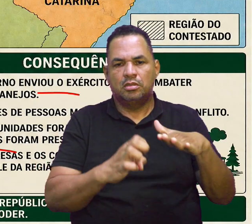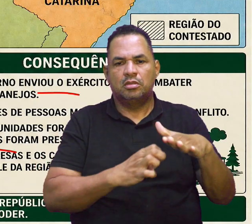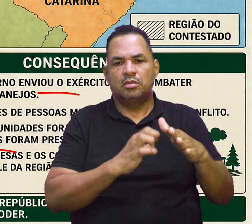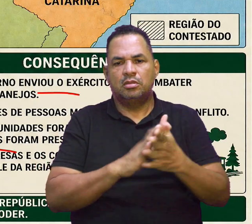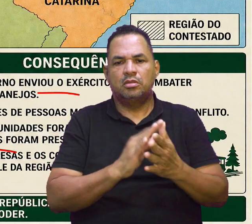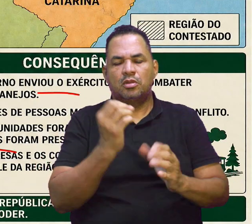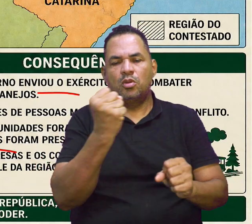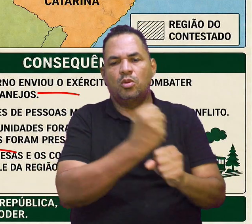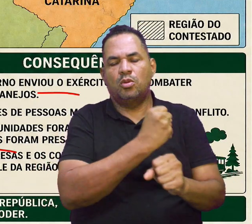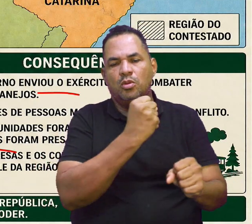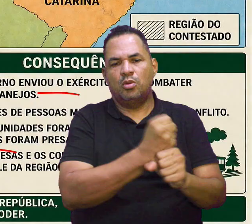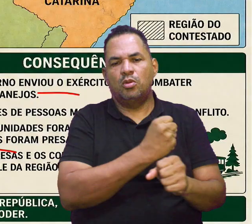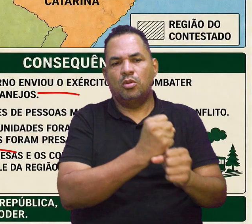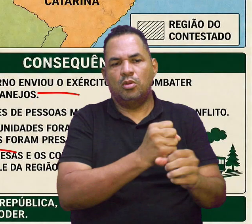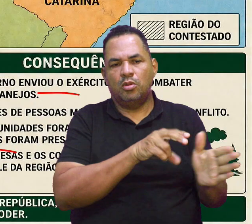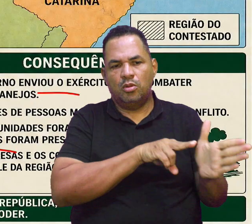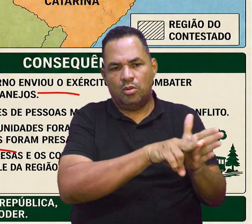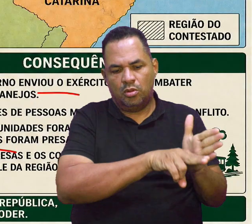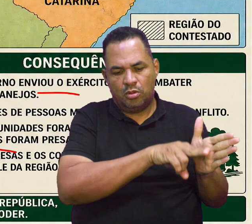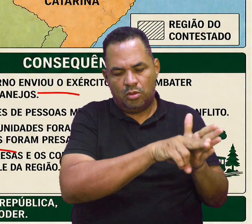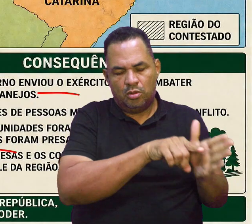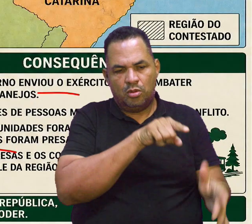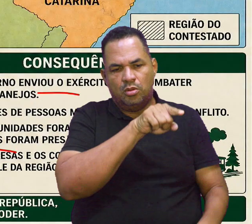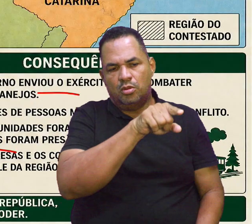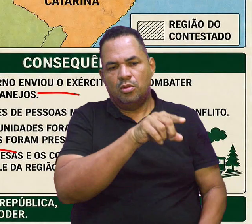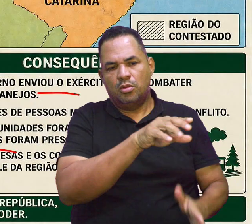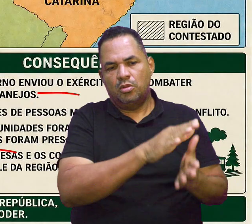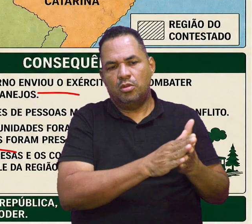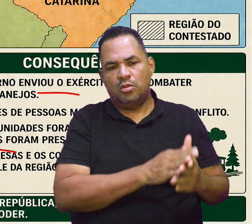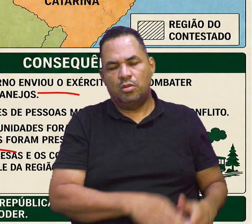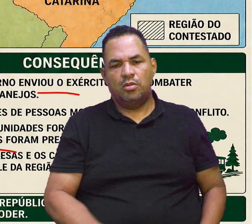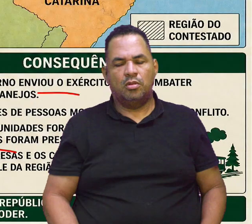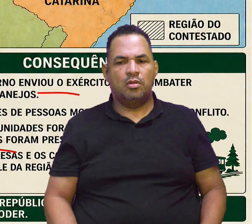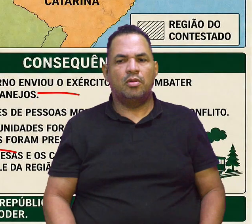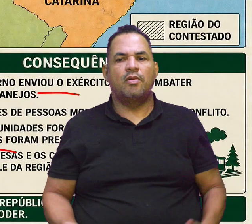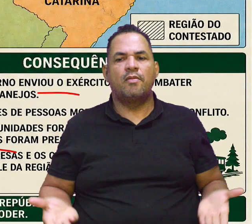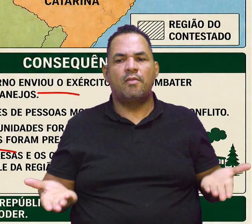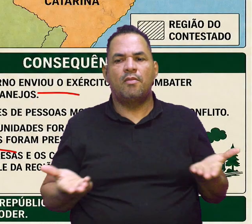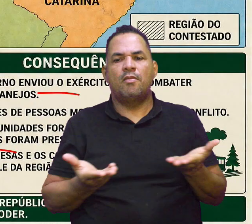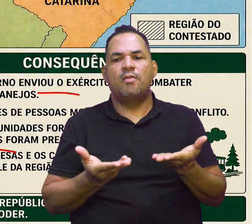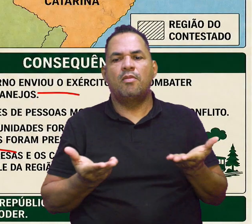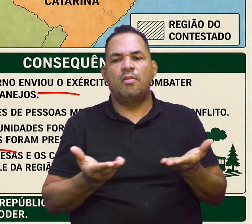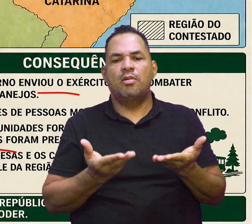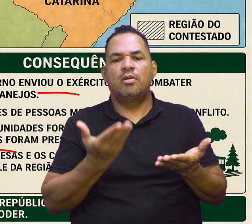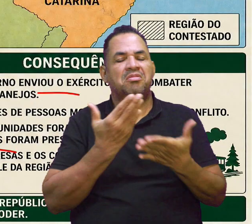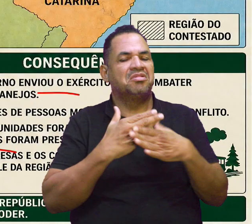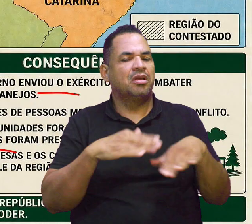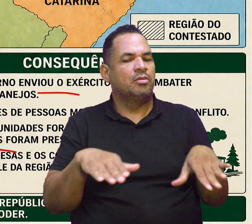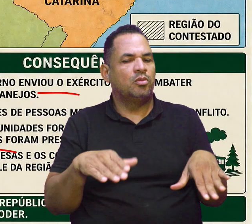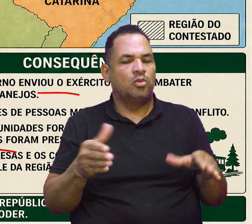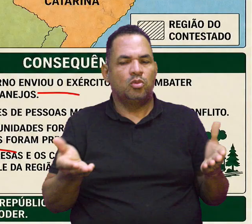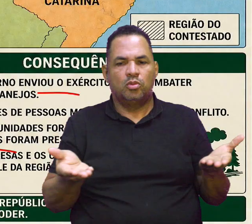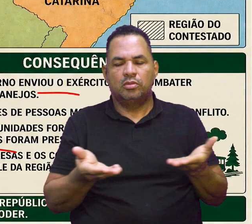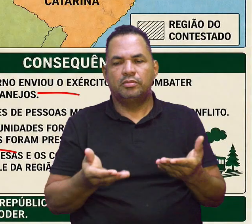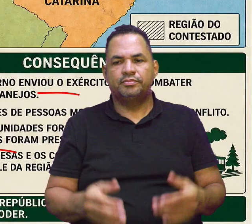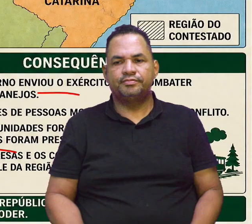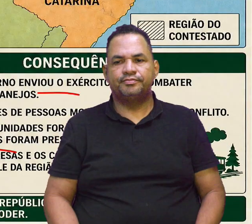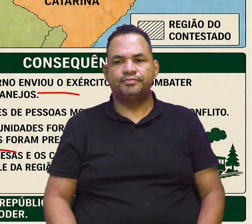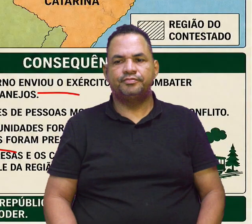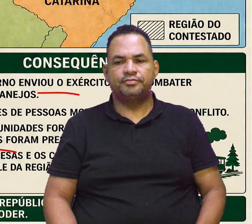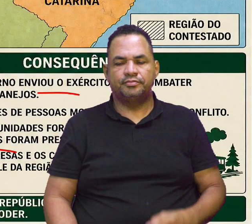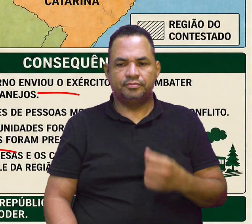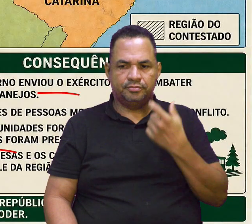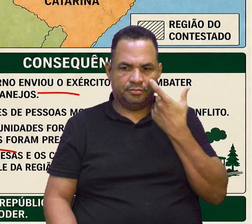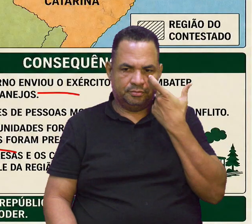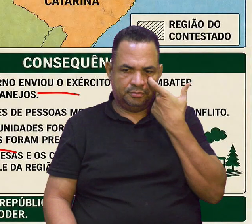essa ferrovia lá na região de Contestado. E hoje ela está desativada, certo? Então, a população que